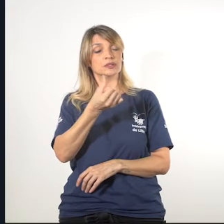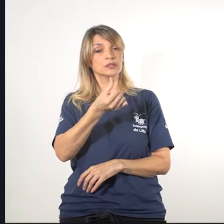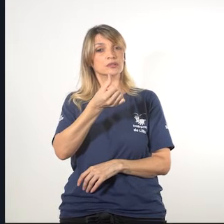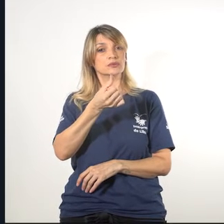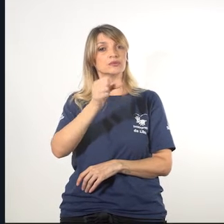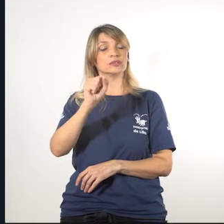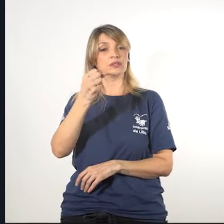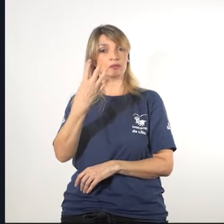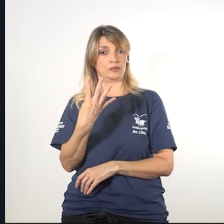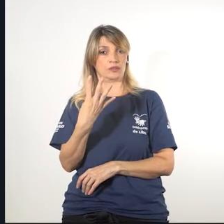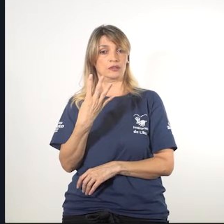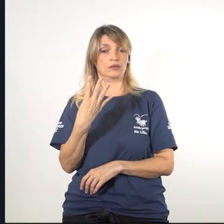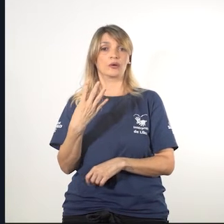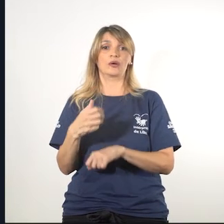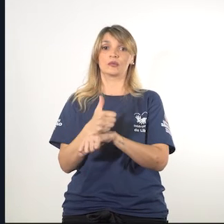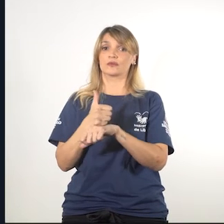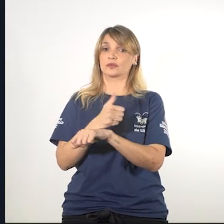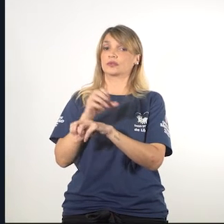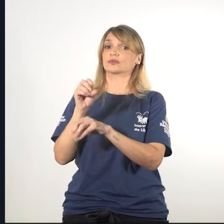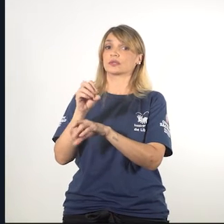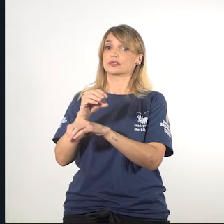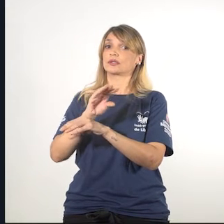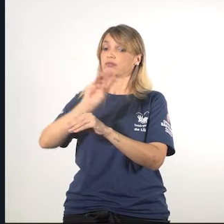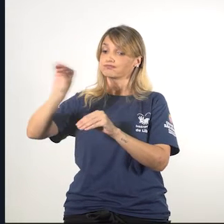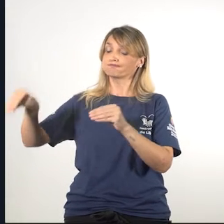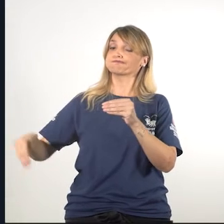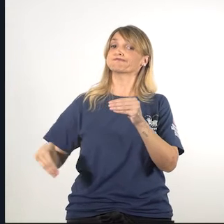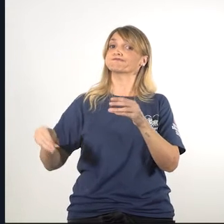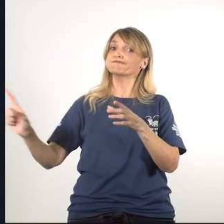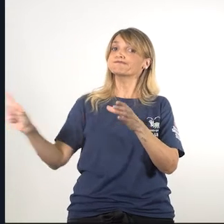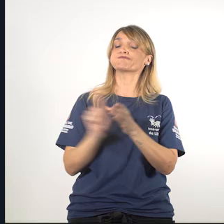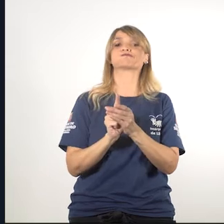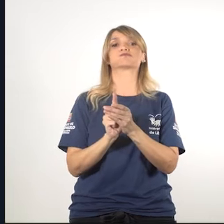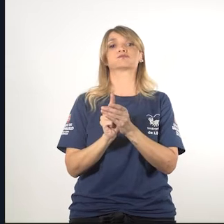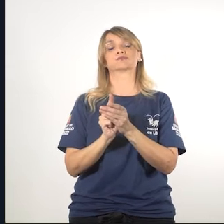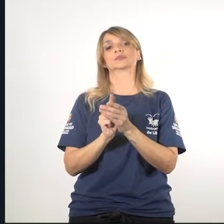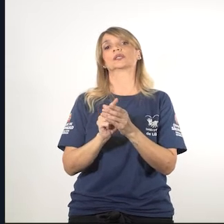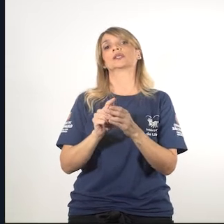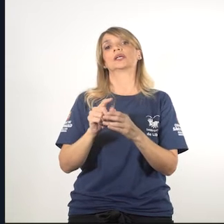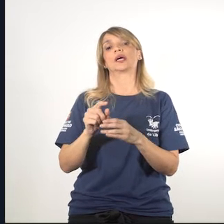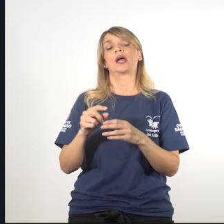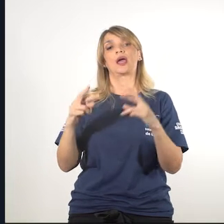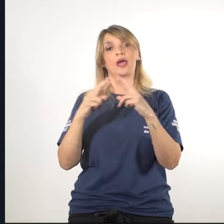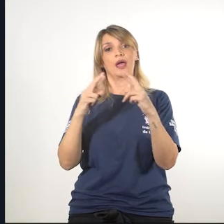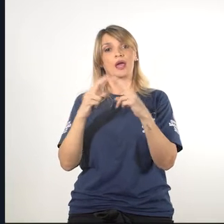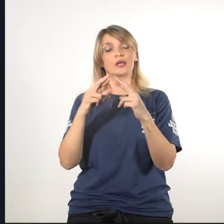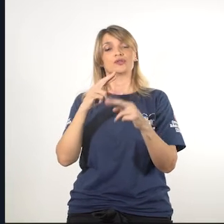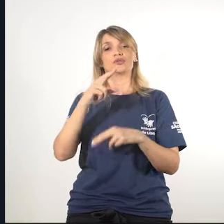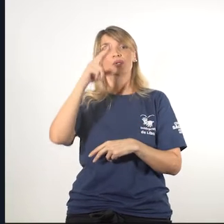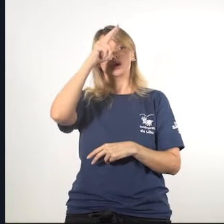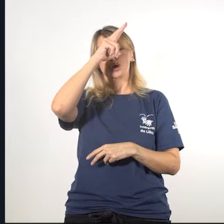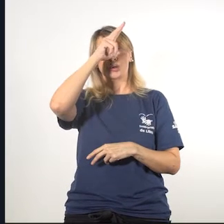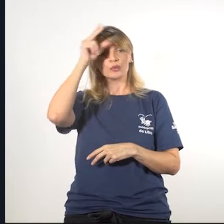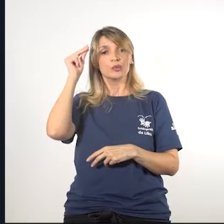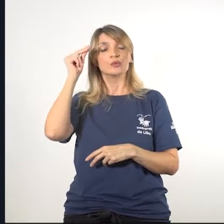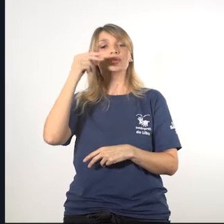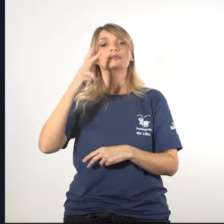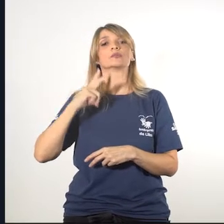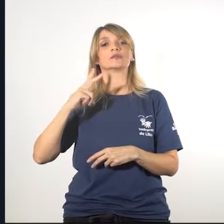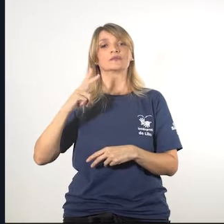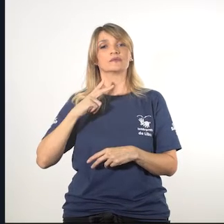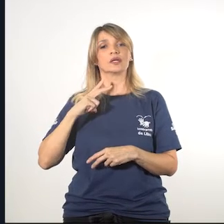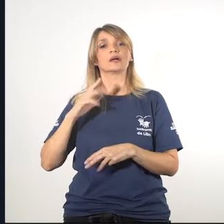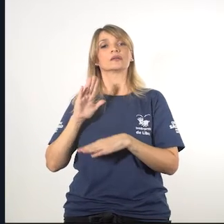156.694. Profissionais da educação, aqui estão incluídos rede pública, privada, professores e auxiliares.